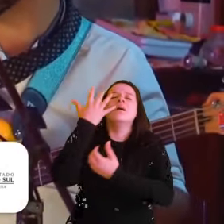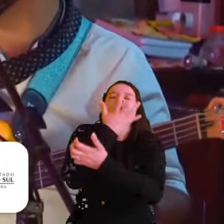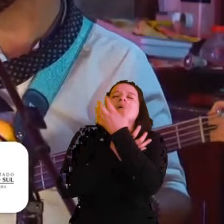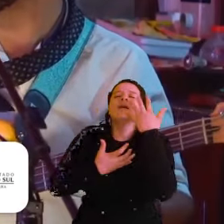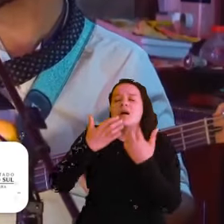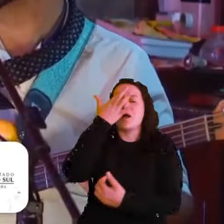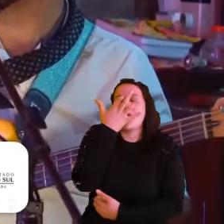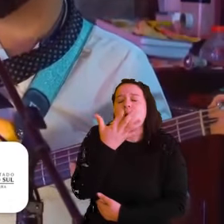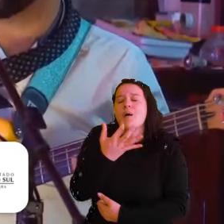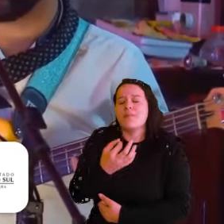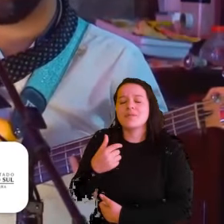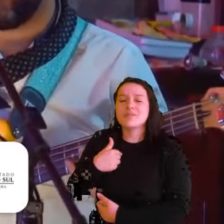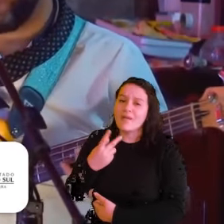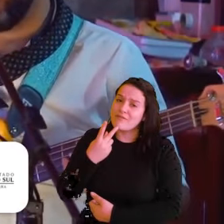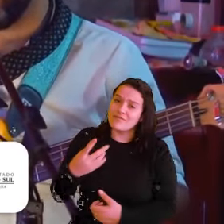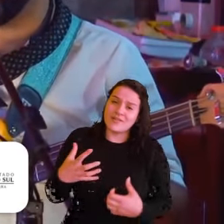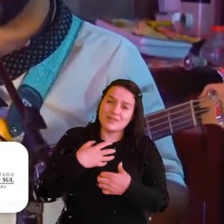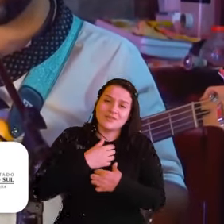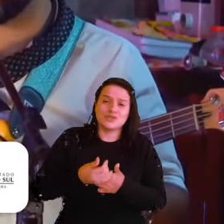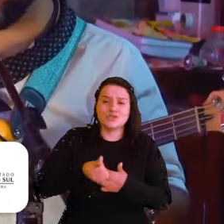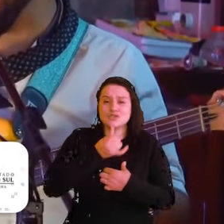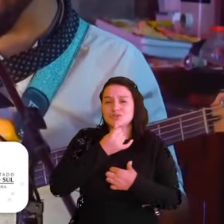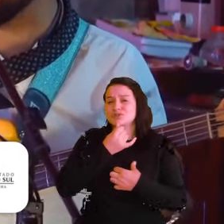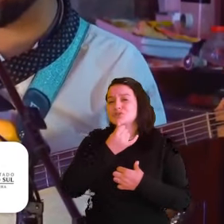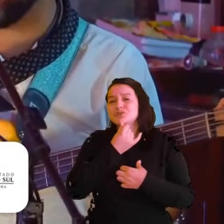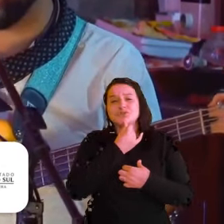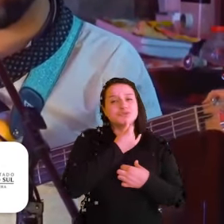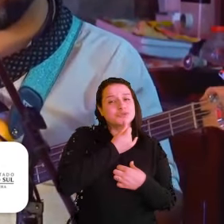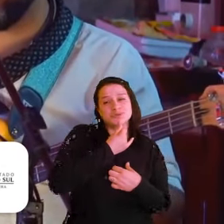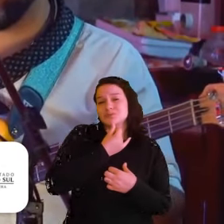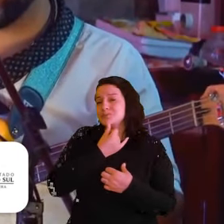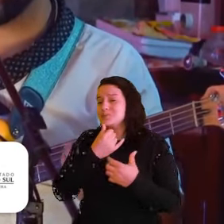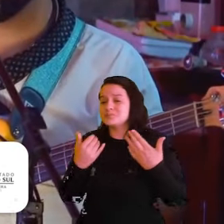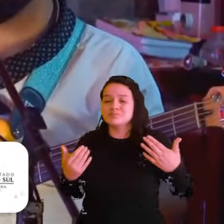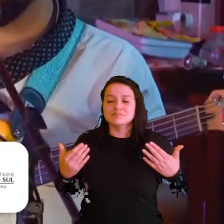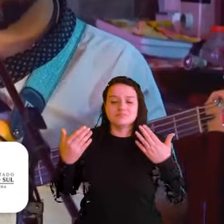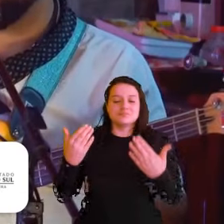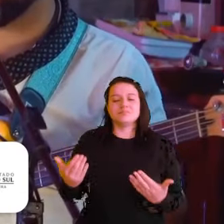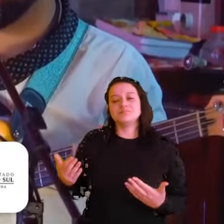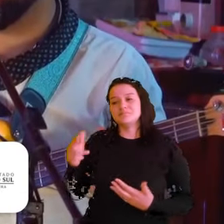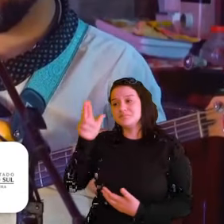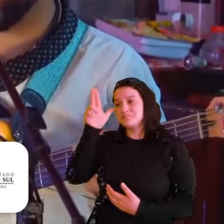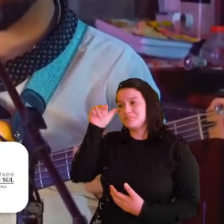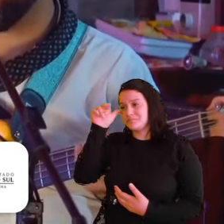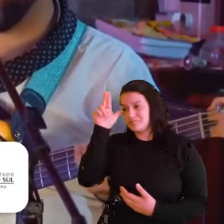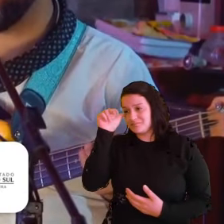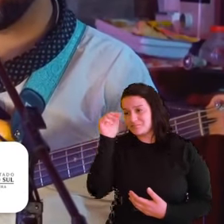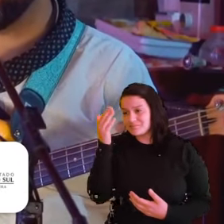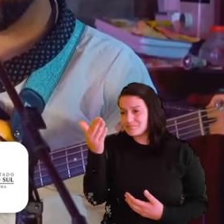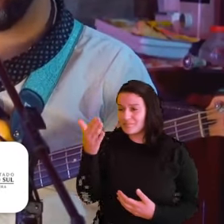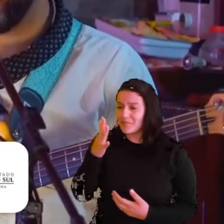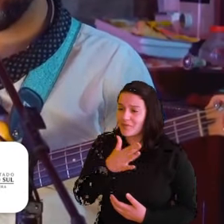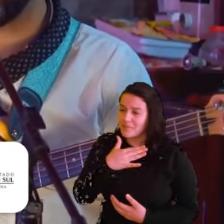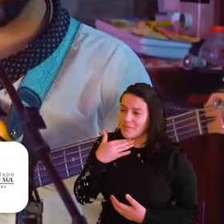pra quem entende o que eu falo, é uma tristeza sem fim. Mas quando morre um